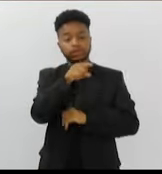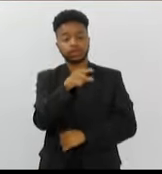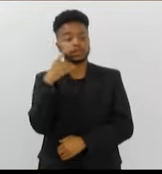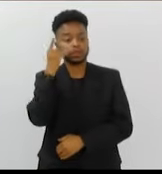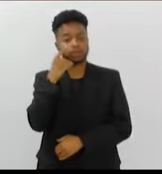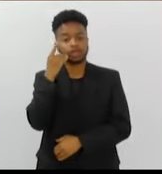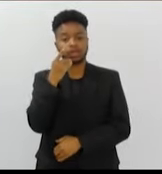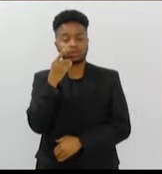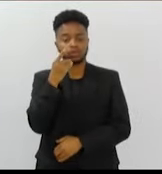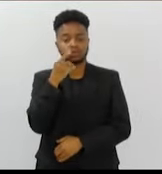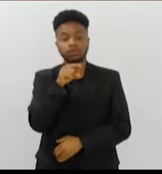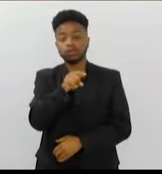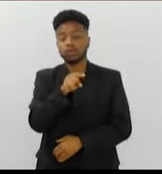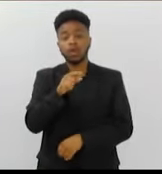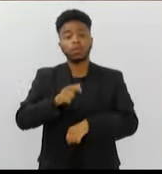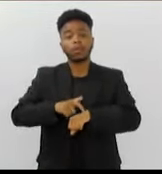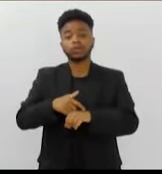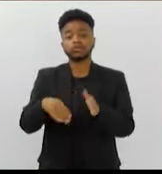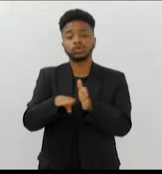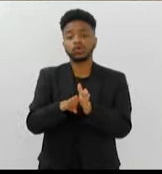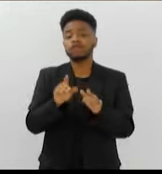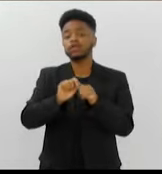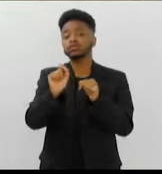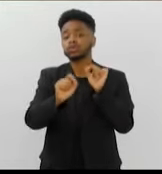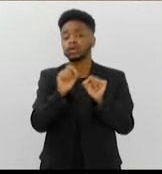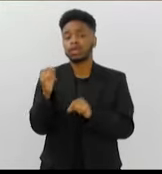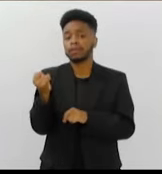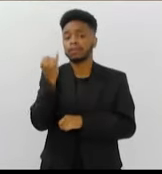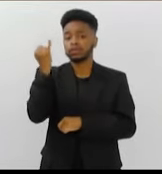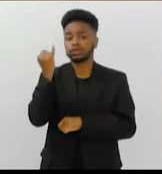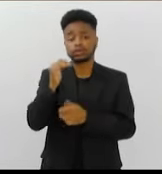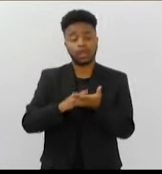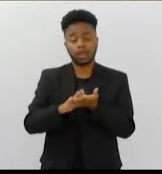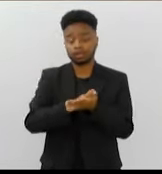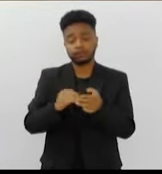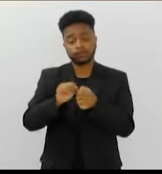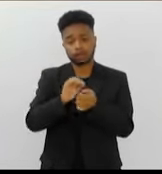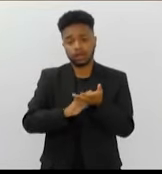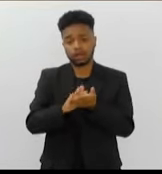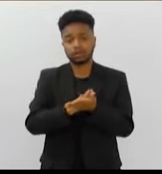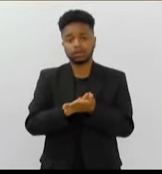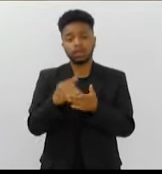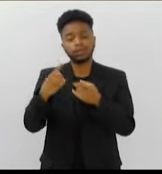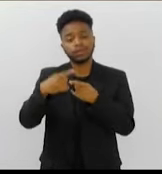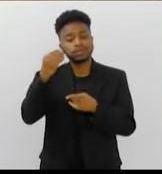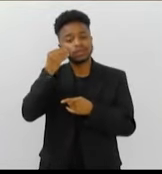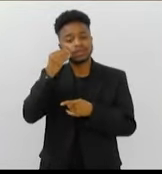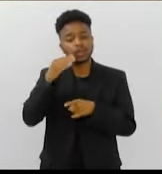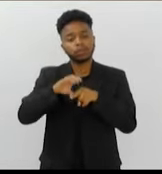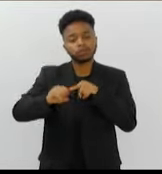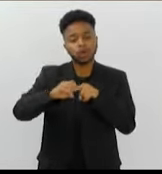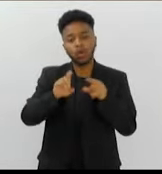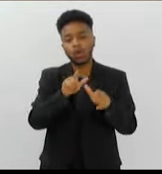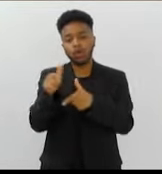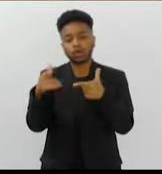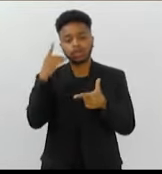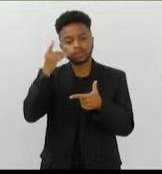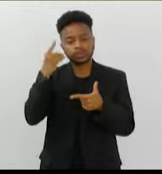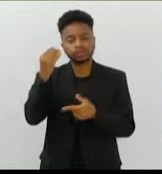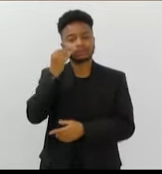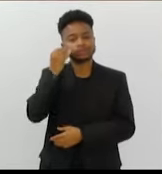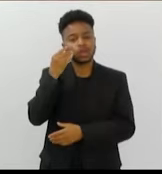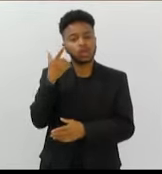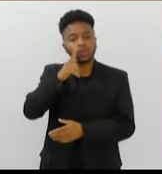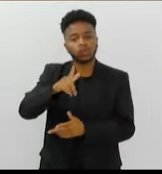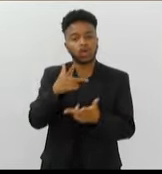desde que ele chegou aqui, o que, que ele fez de importante? Fez nada. Fica tentando bajular os outros deputados para conseguir ter